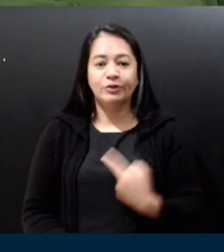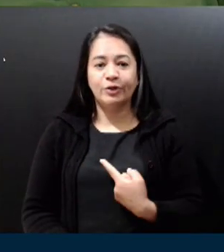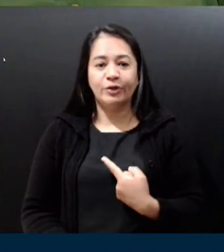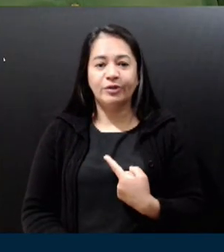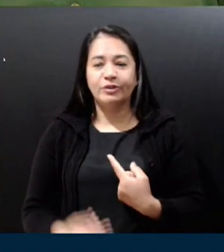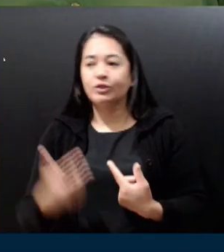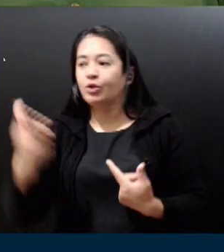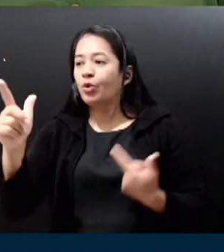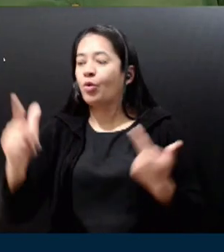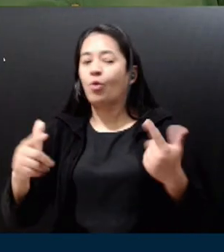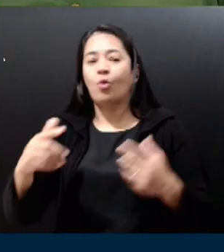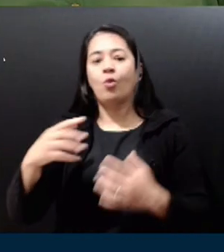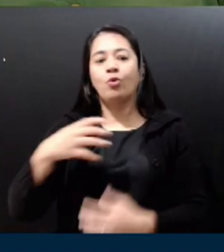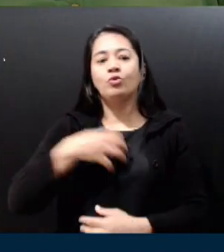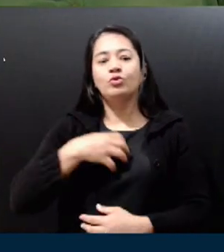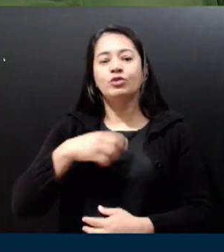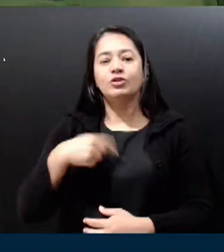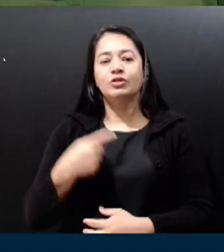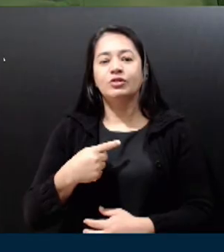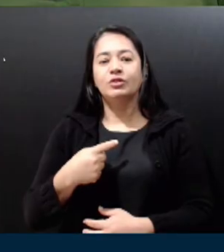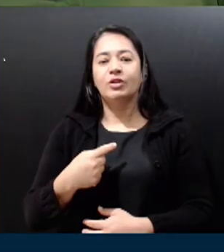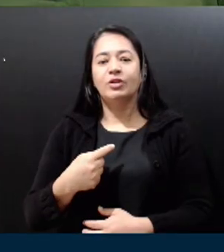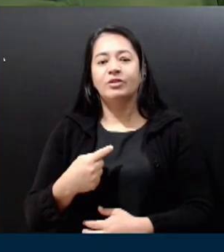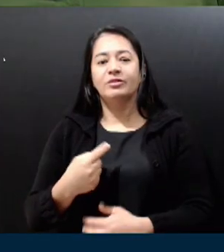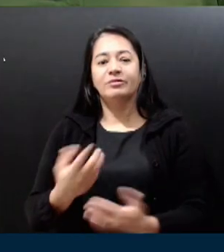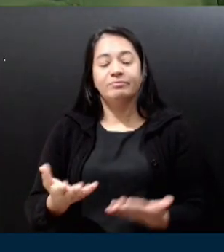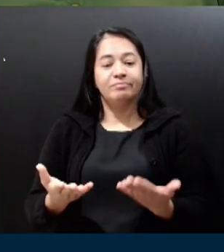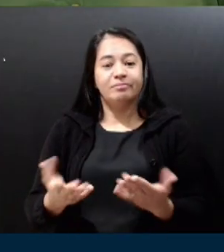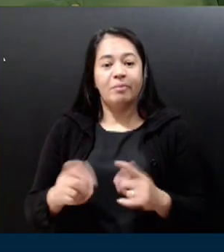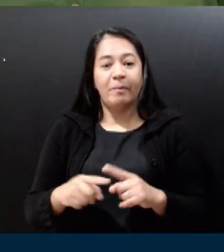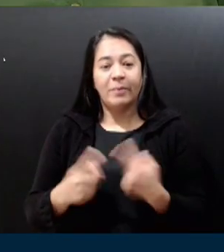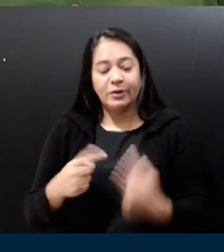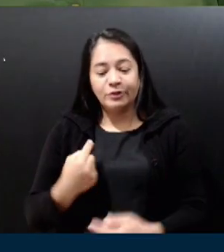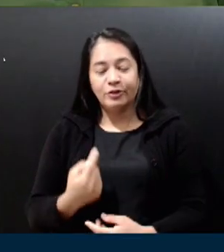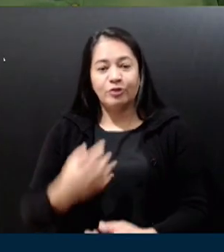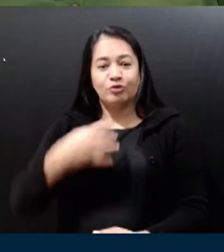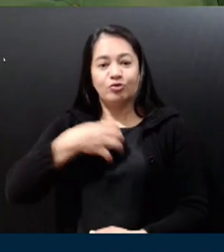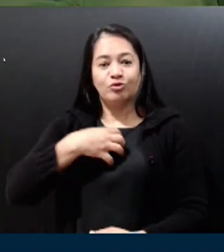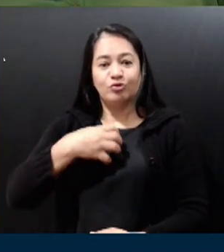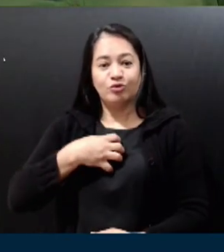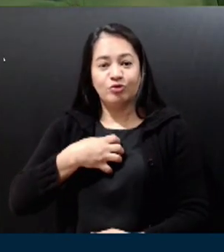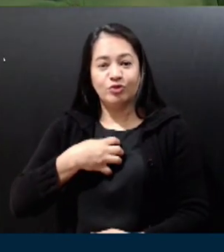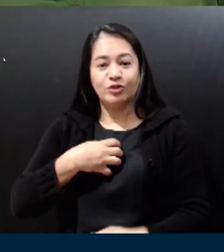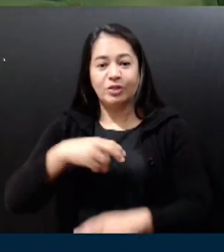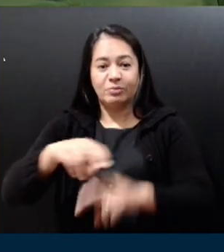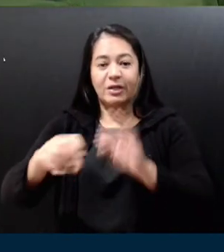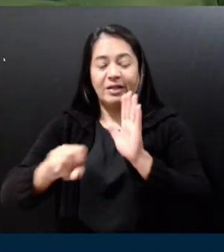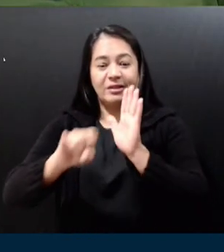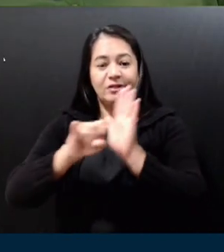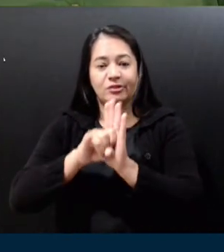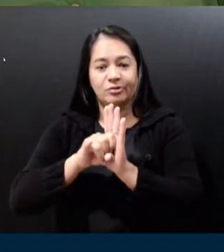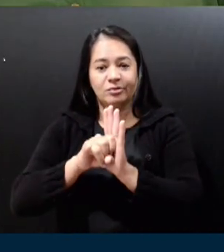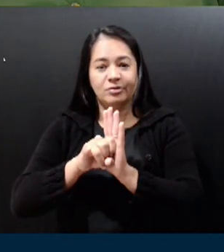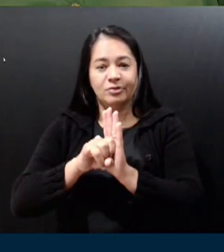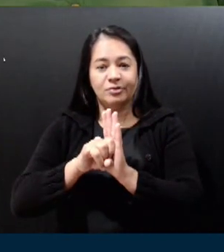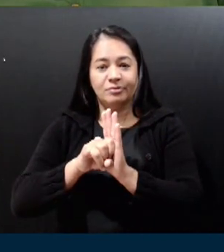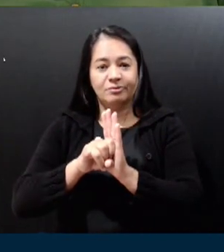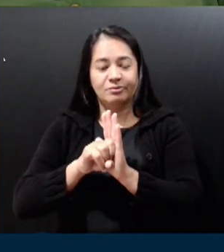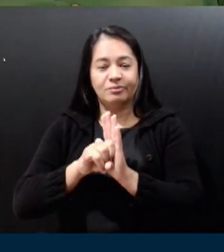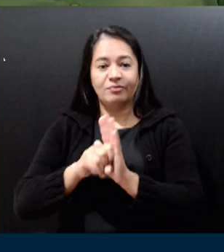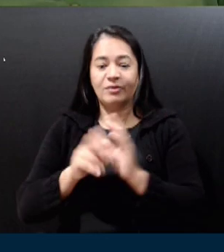que a gente ainda não tem ciência para isso, mas a gente traz uma informação que é a questão da identidade, de não negar a identidade. Mesmo que eu não tenha pai,